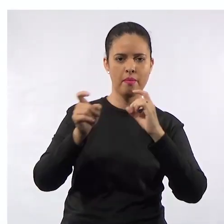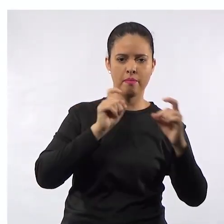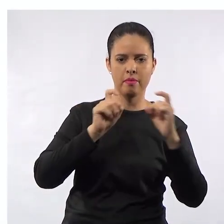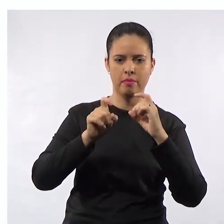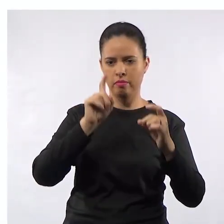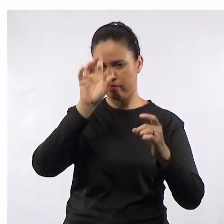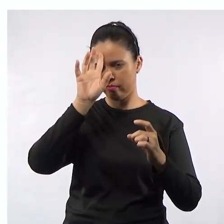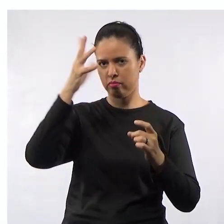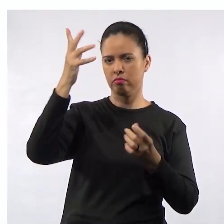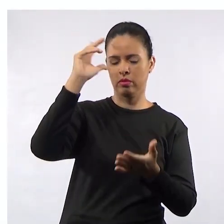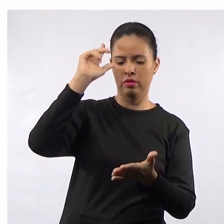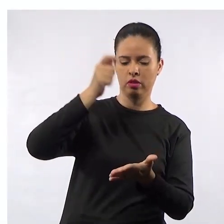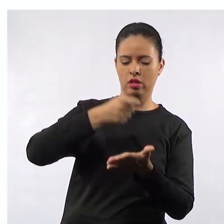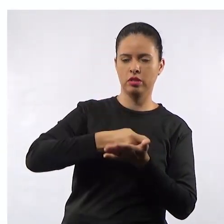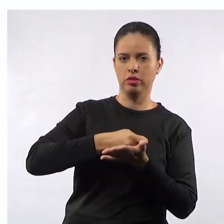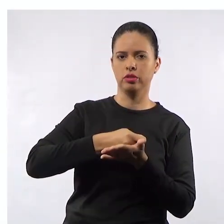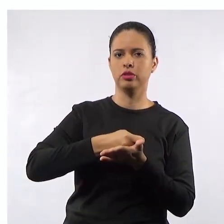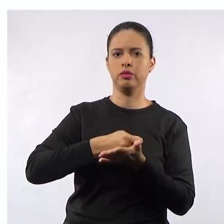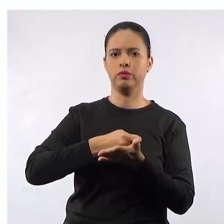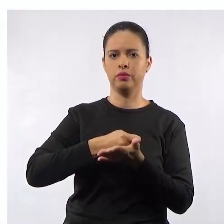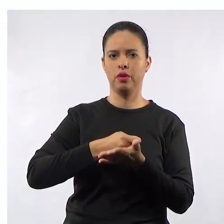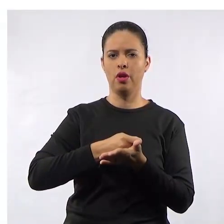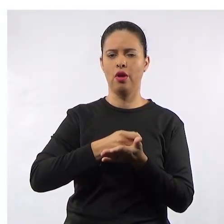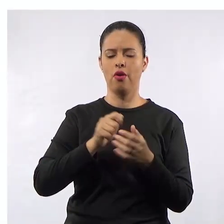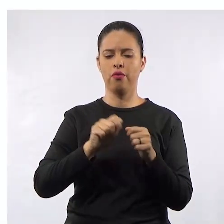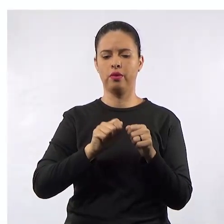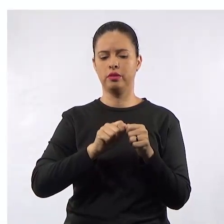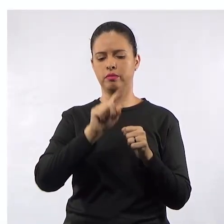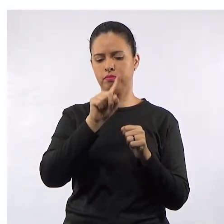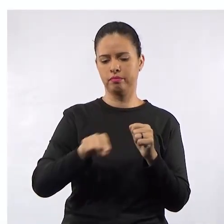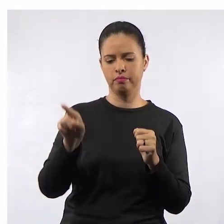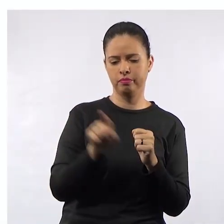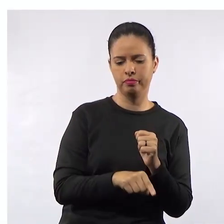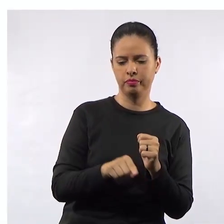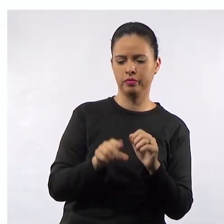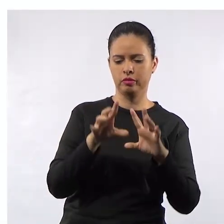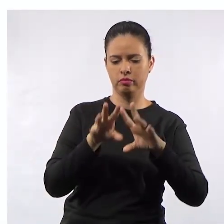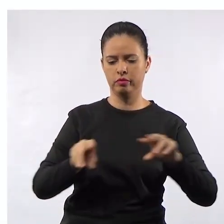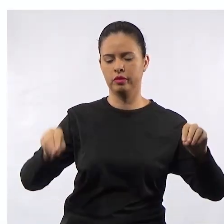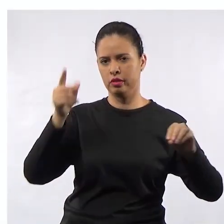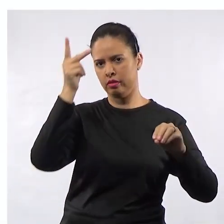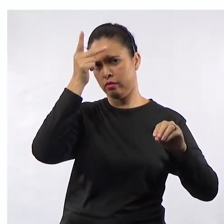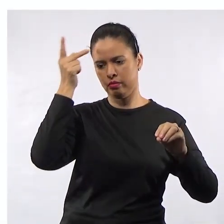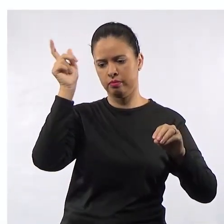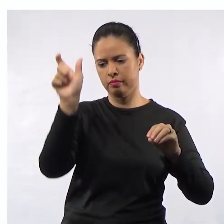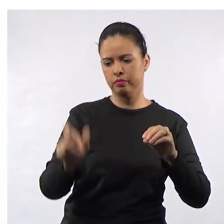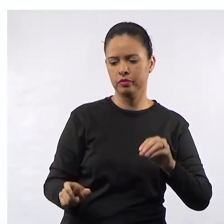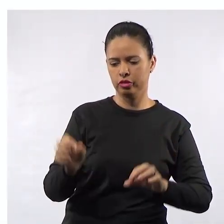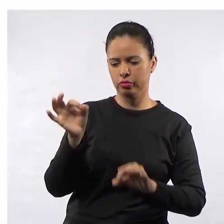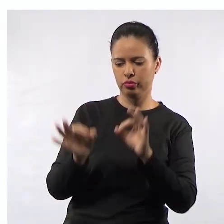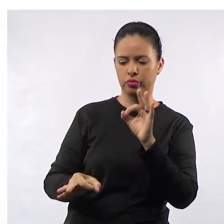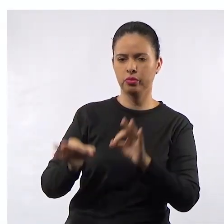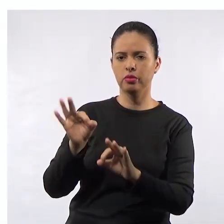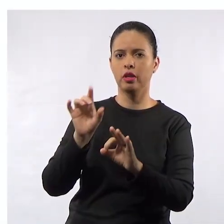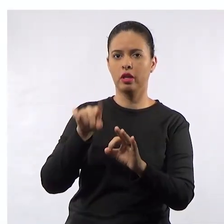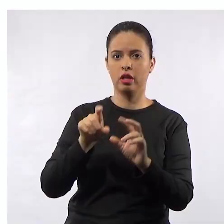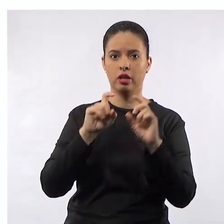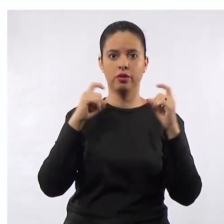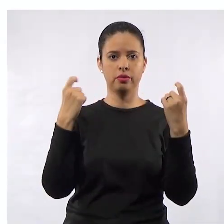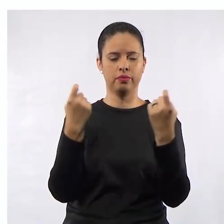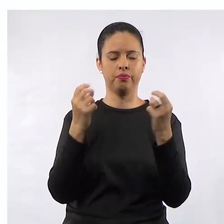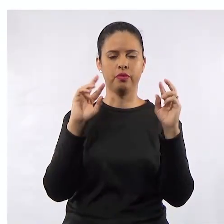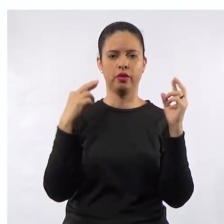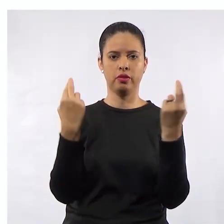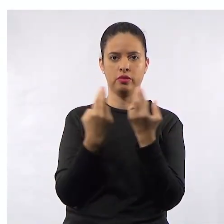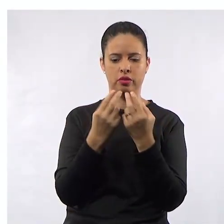sobre a sua intenção de estar aí fazendo a extinção da pessoa jurídica né então é aquele momento entre da reunião dos